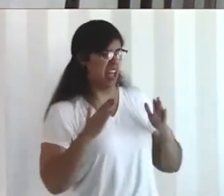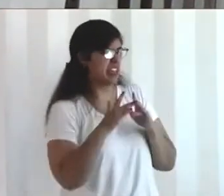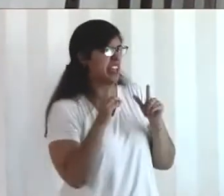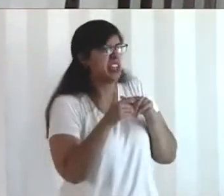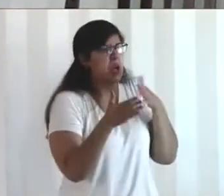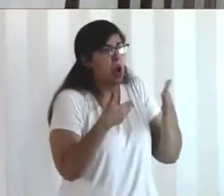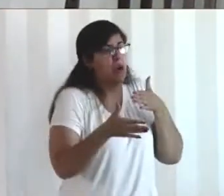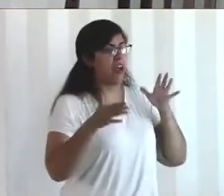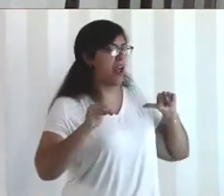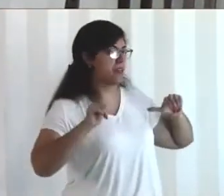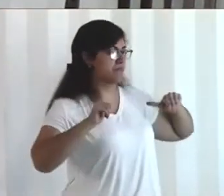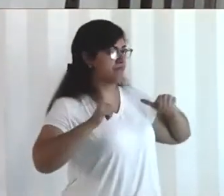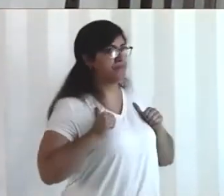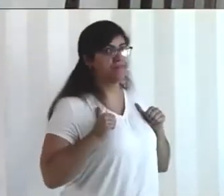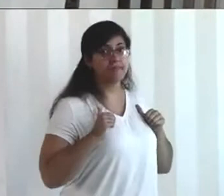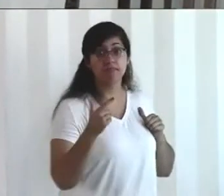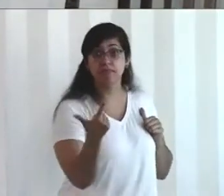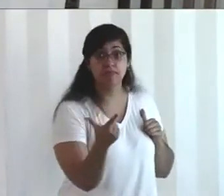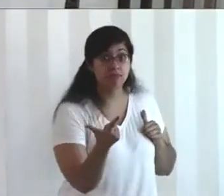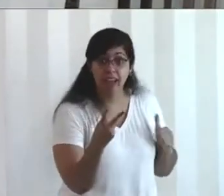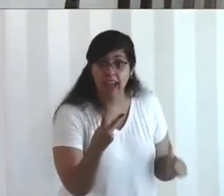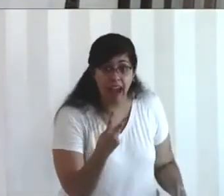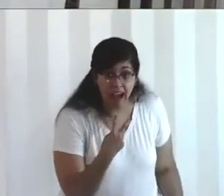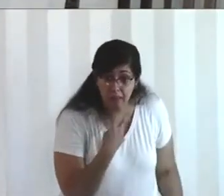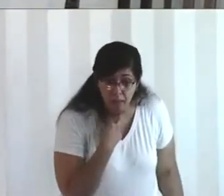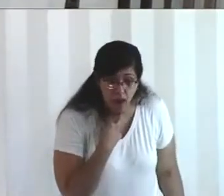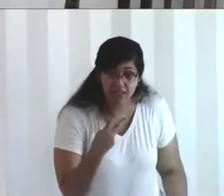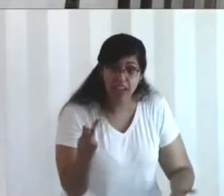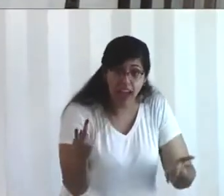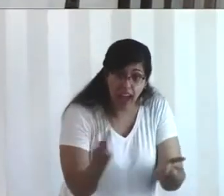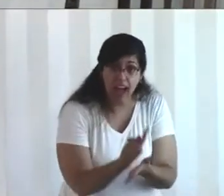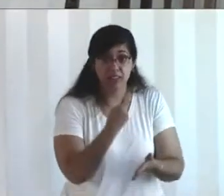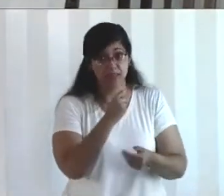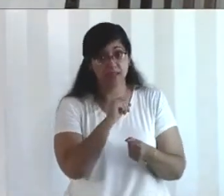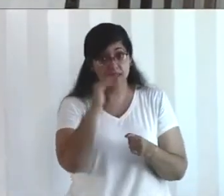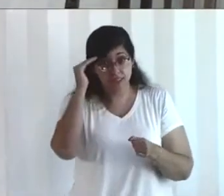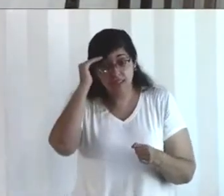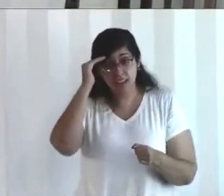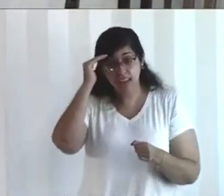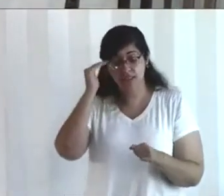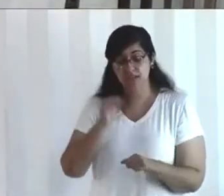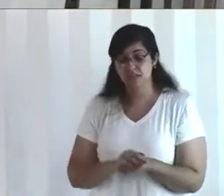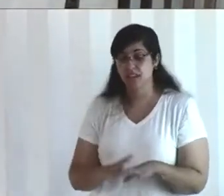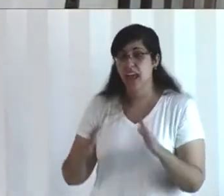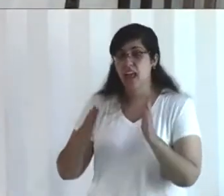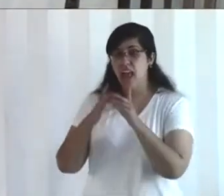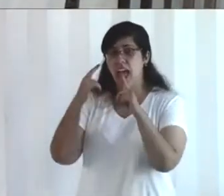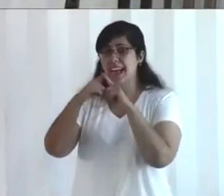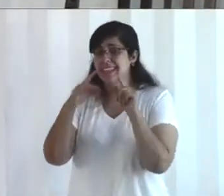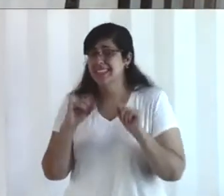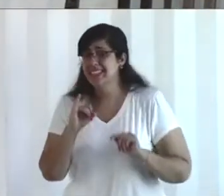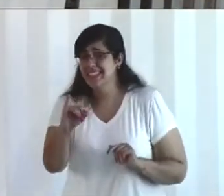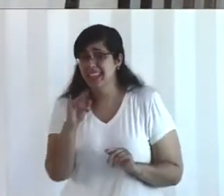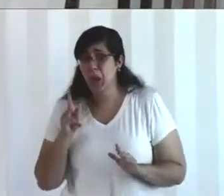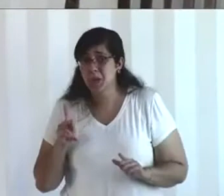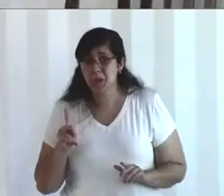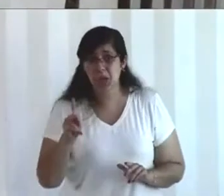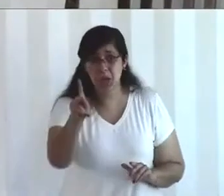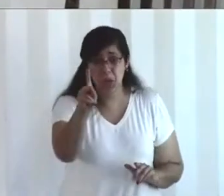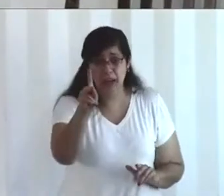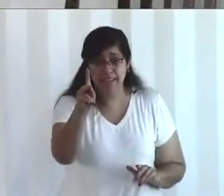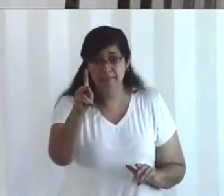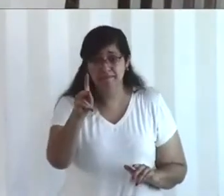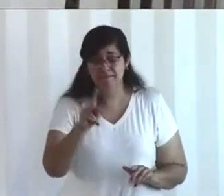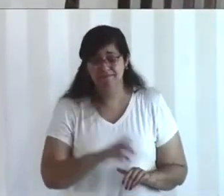cristãos, isso não é testemunho. E por conta disso, se a igreja persiste num caminho como esse, ela não consegue impactar o